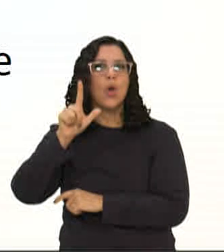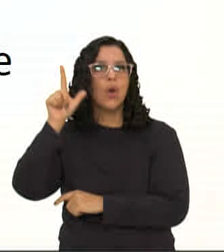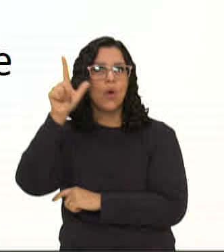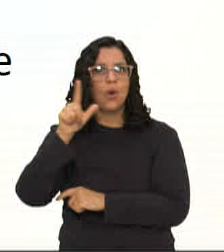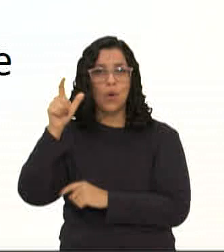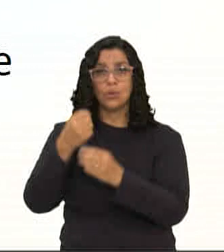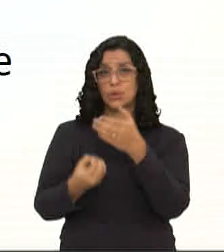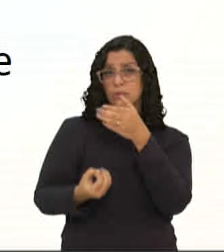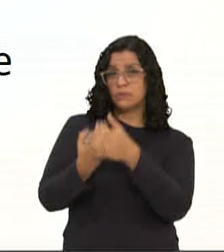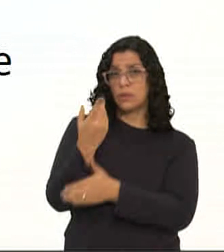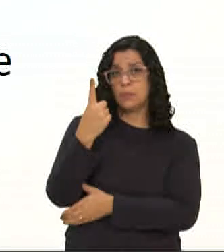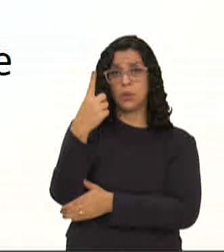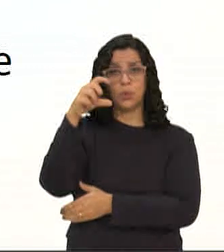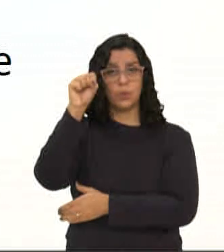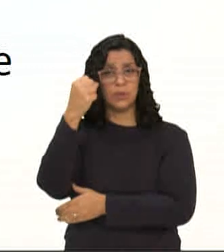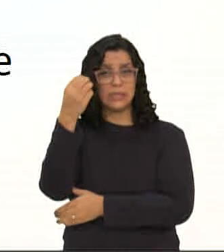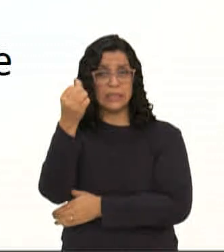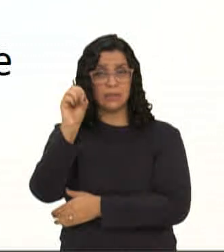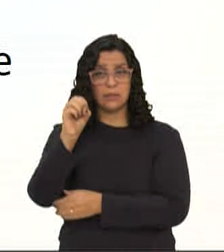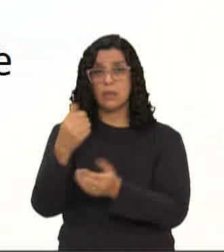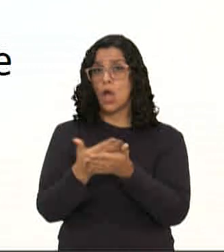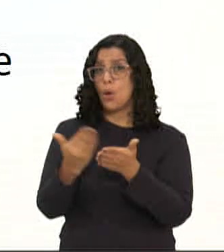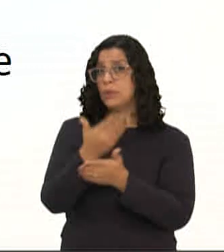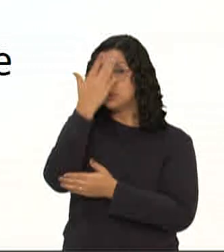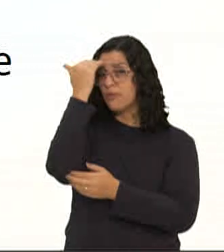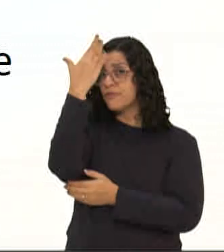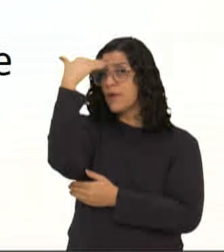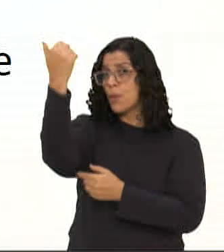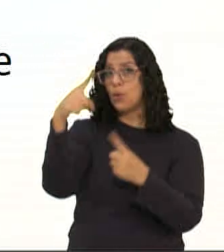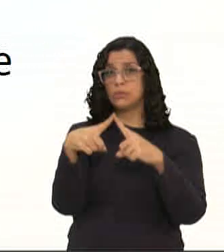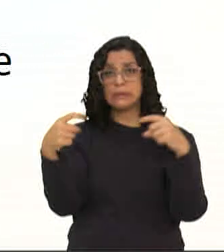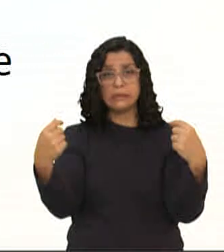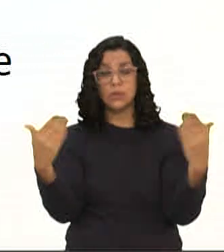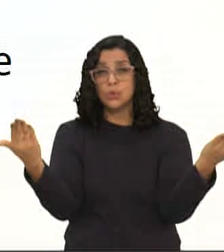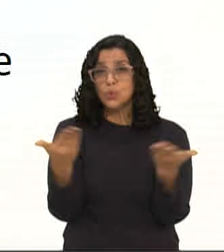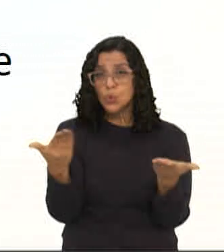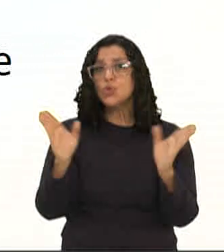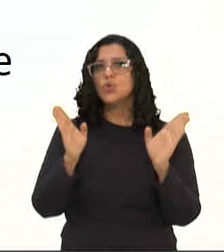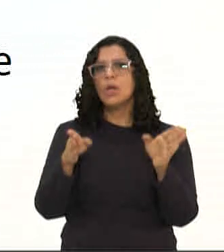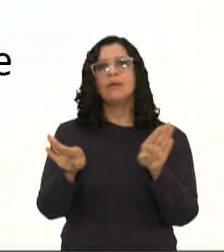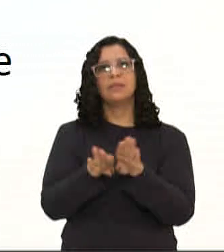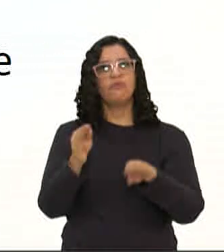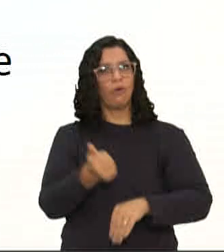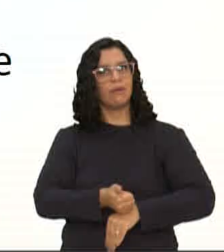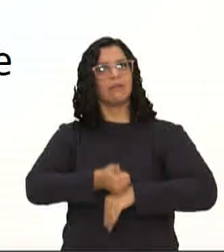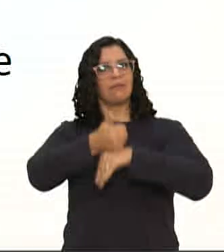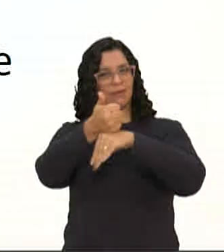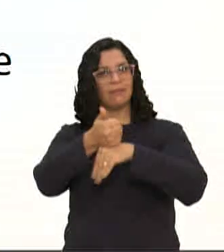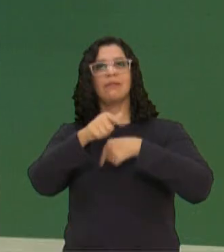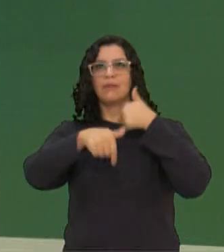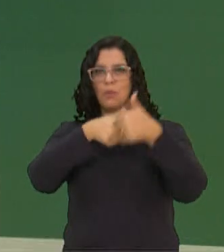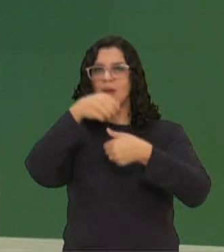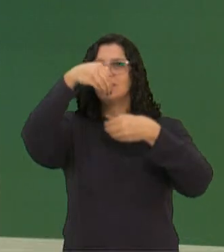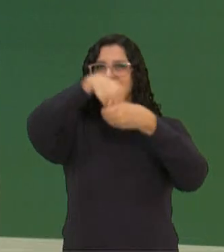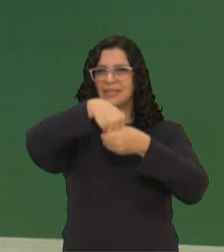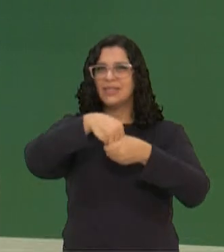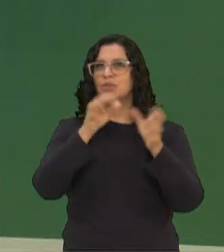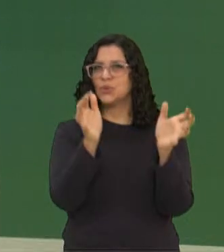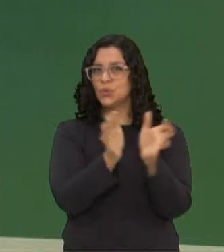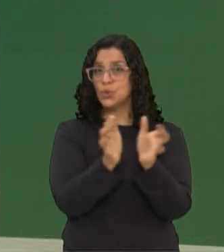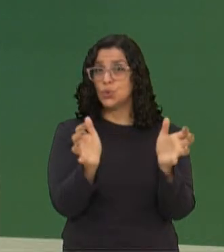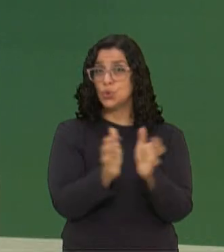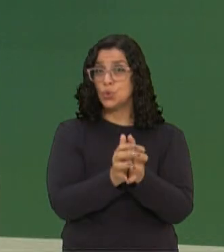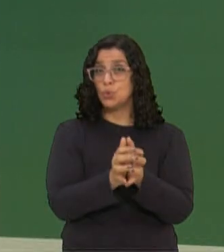em 1660. Alguns dos grandes cientistas, até hoje, já presidiram a sociedade. O seu